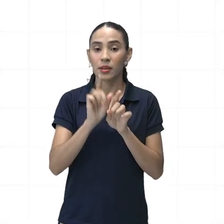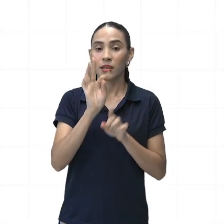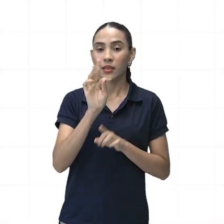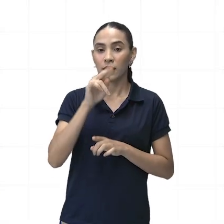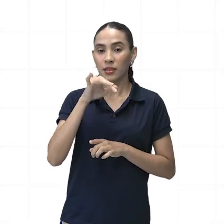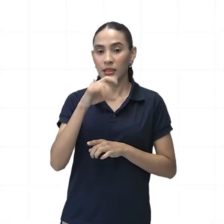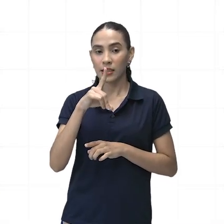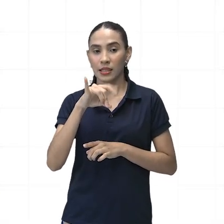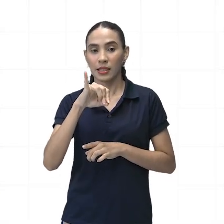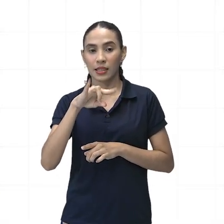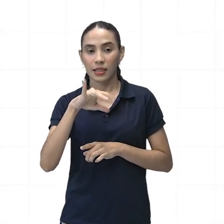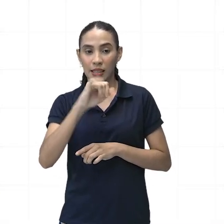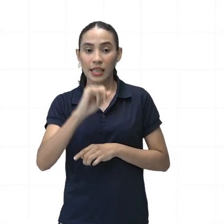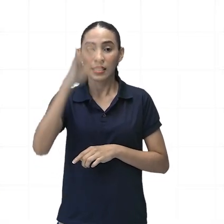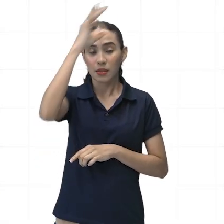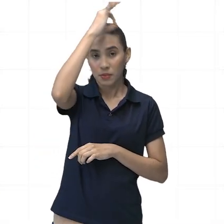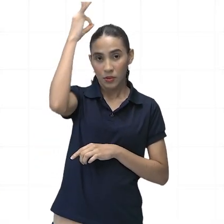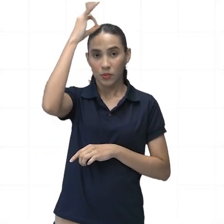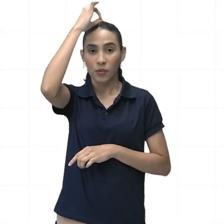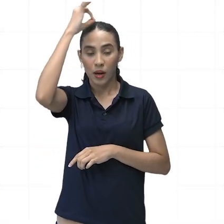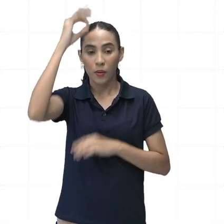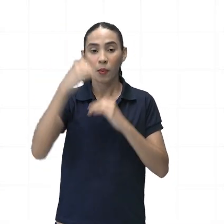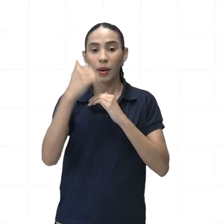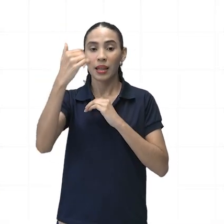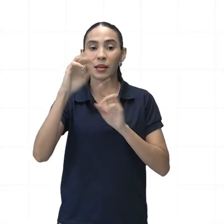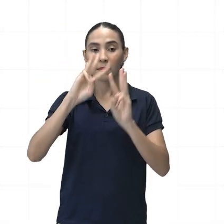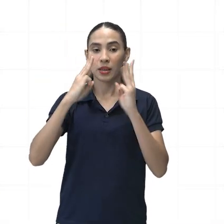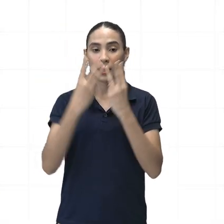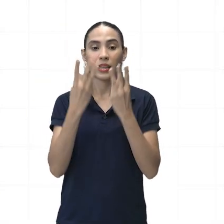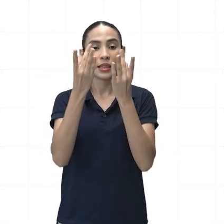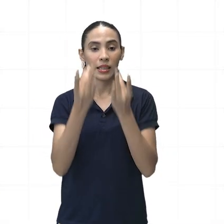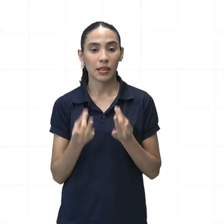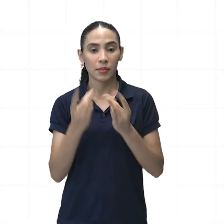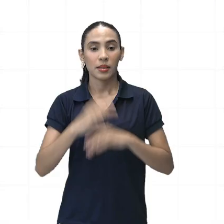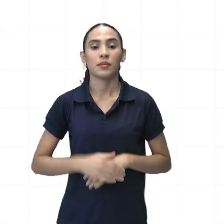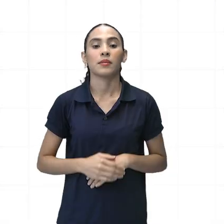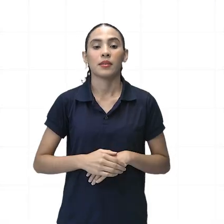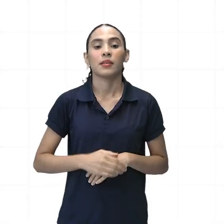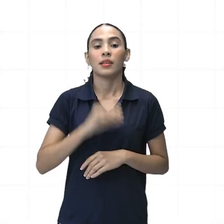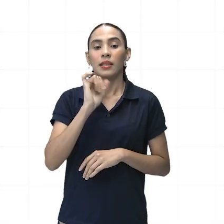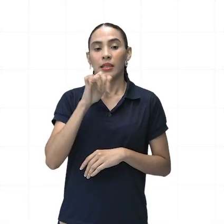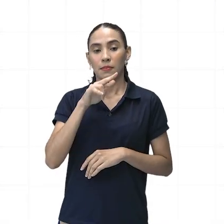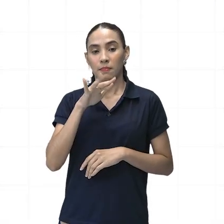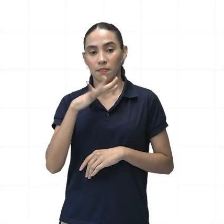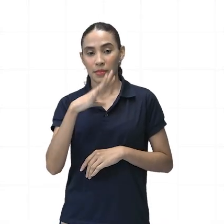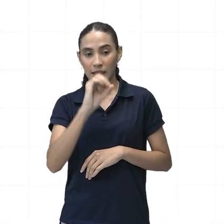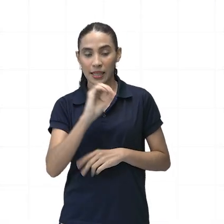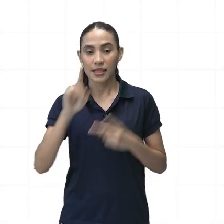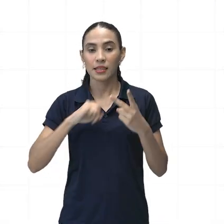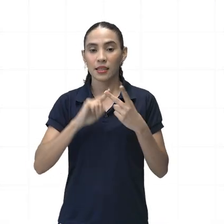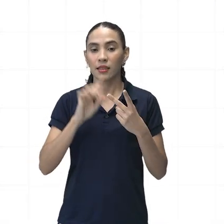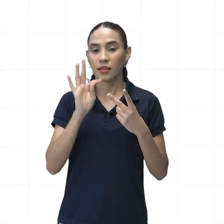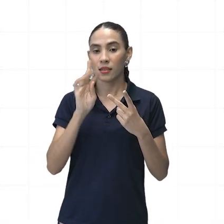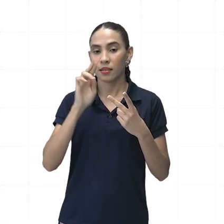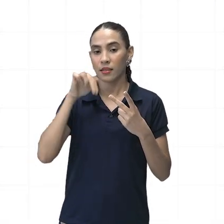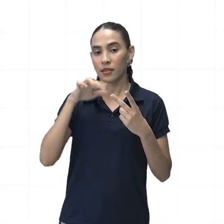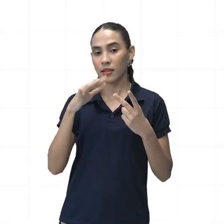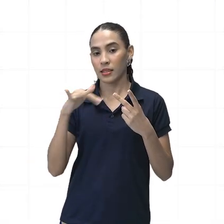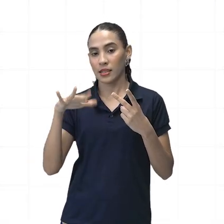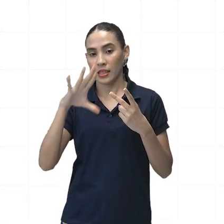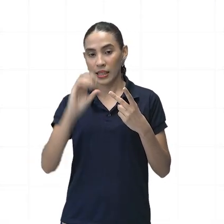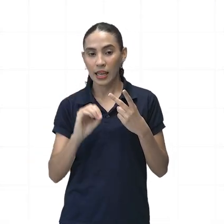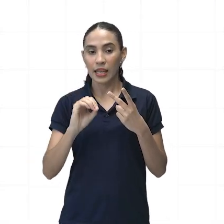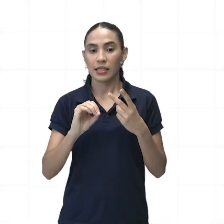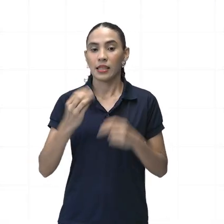o espiritual, além matéria. Detalhamento da imanência e a transcendência. Sinais